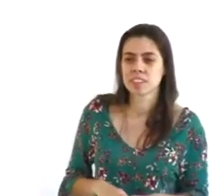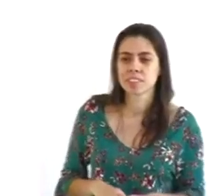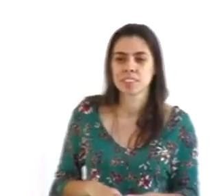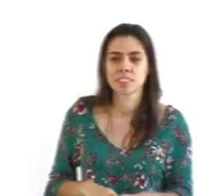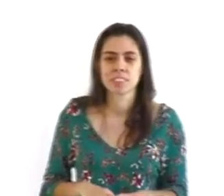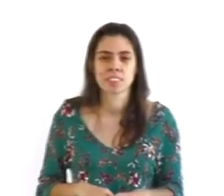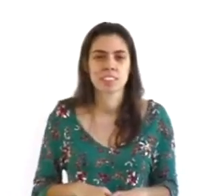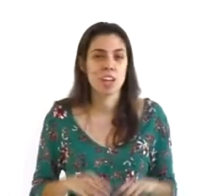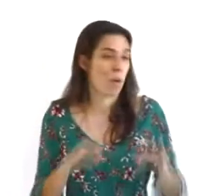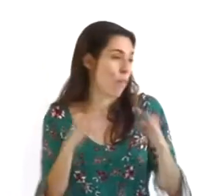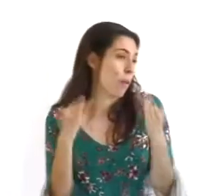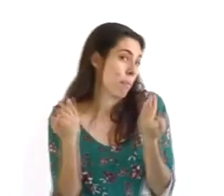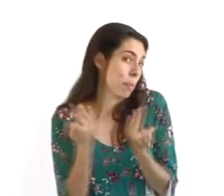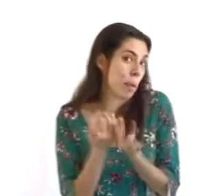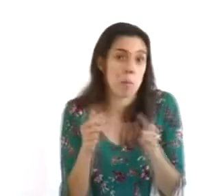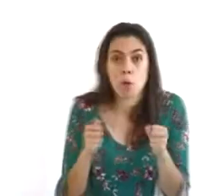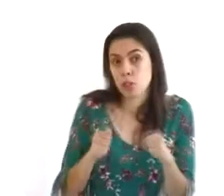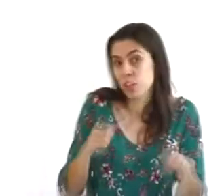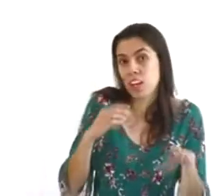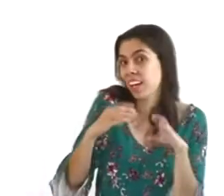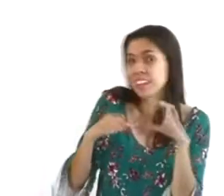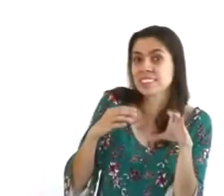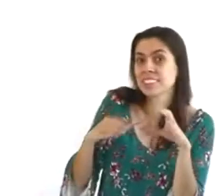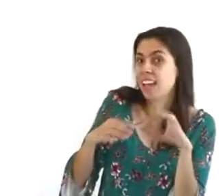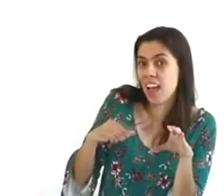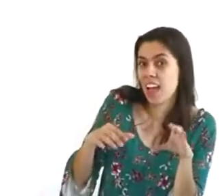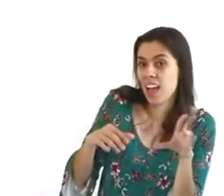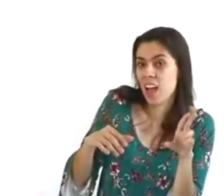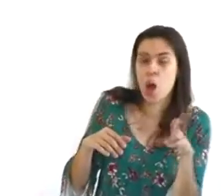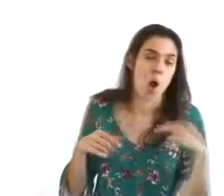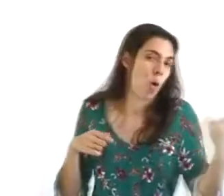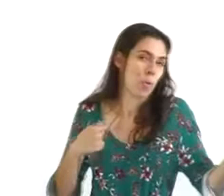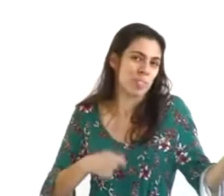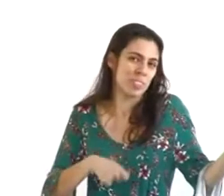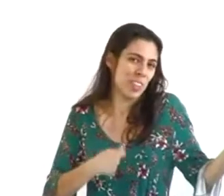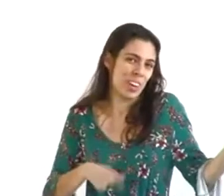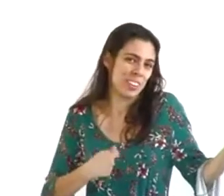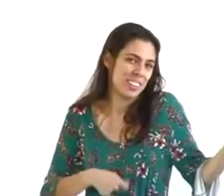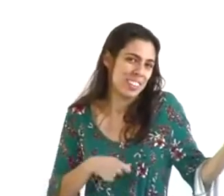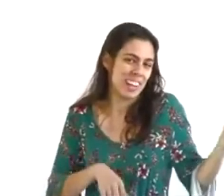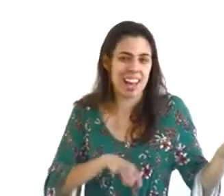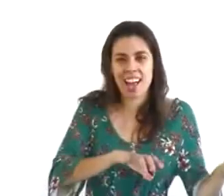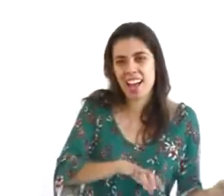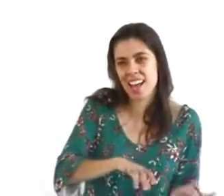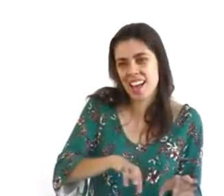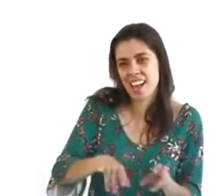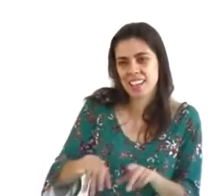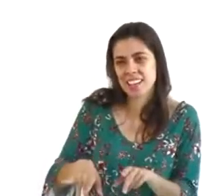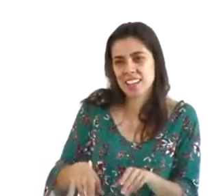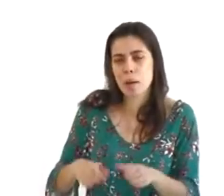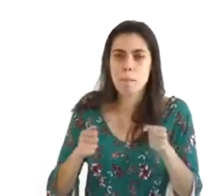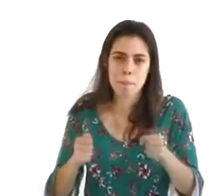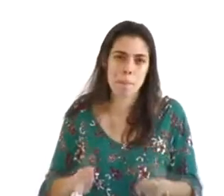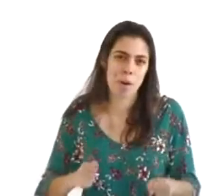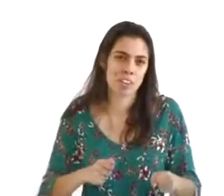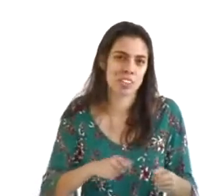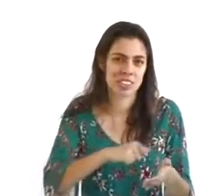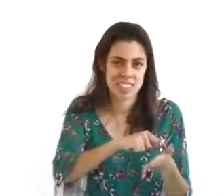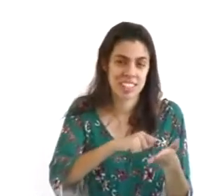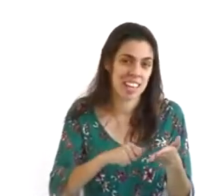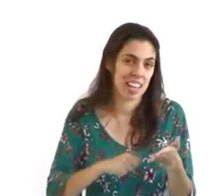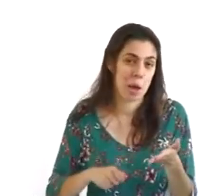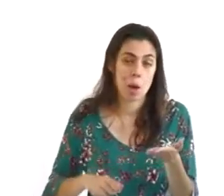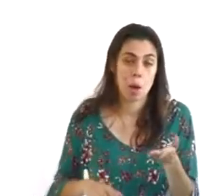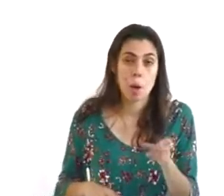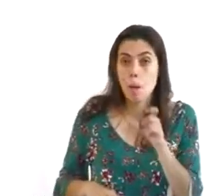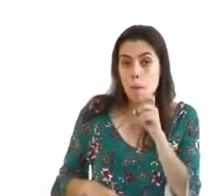família estivesse cantando, se tem alguém da sua família que toca algum instrumento musical, você pode desenhar o instrumento musical, se é o